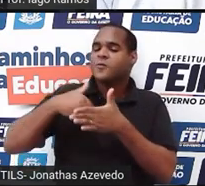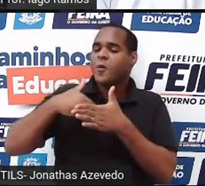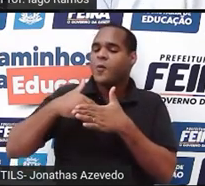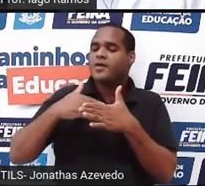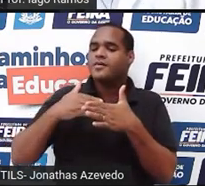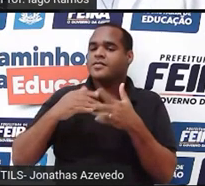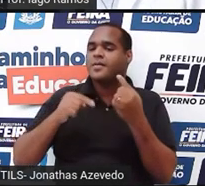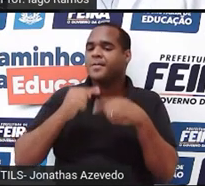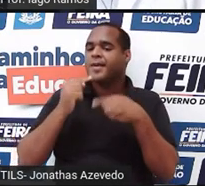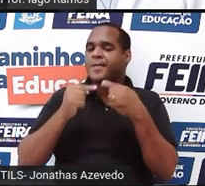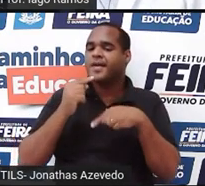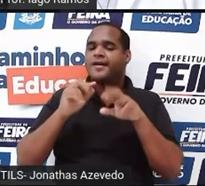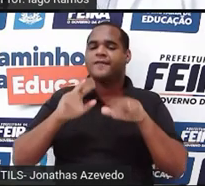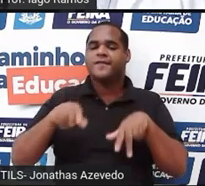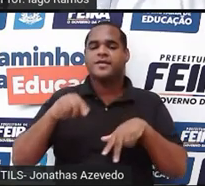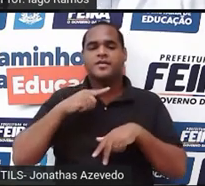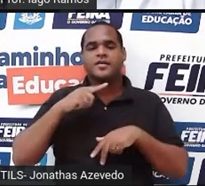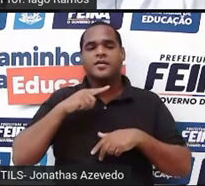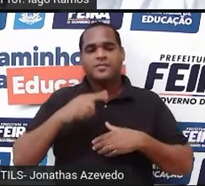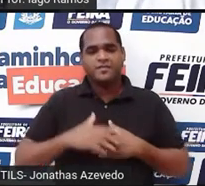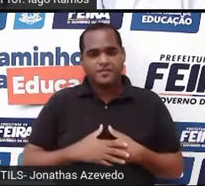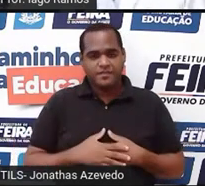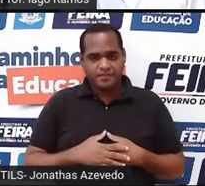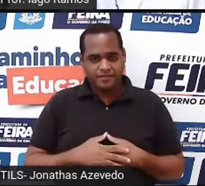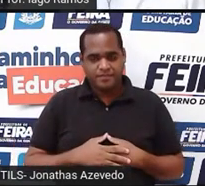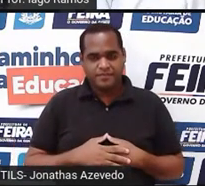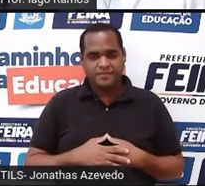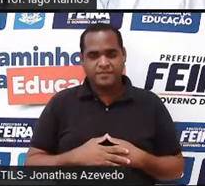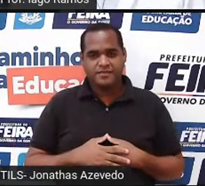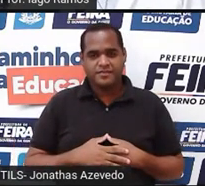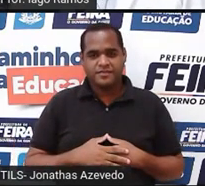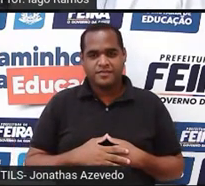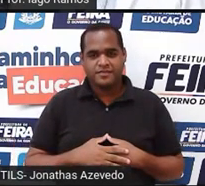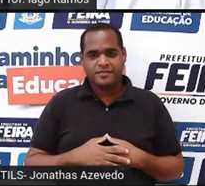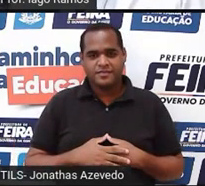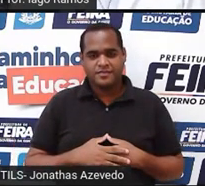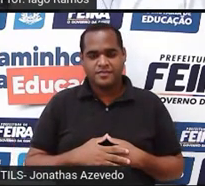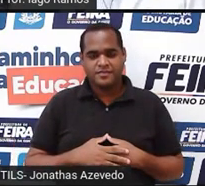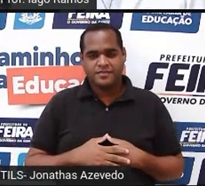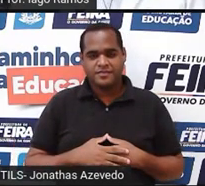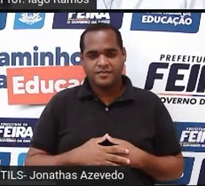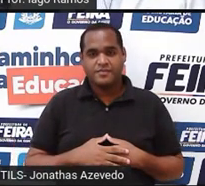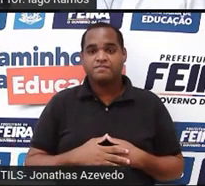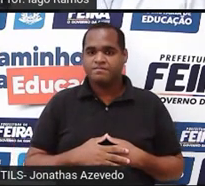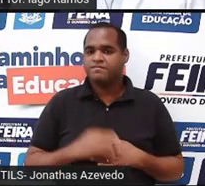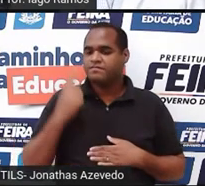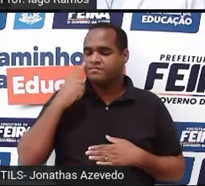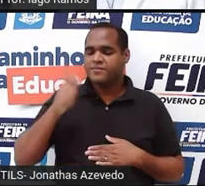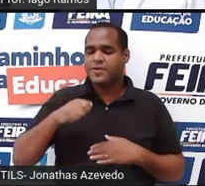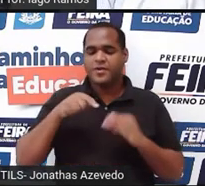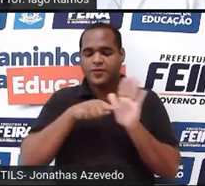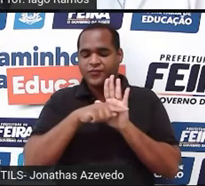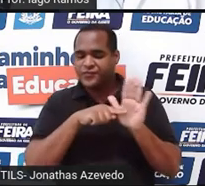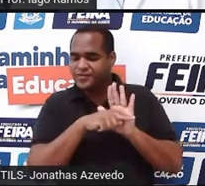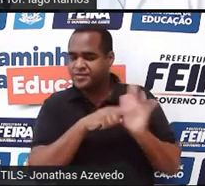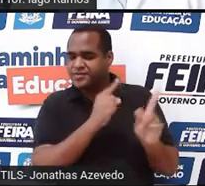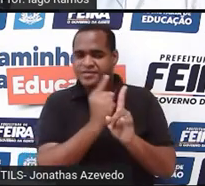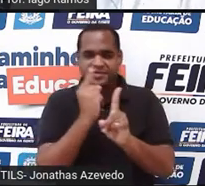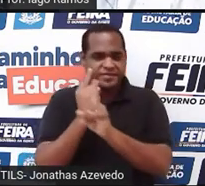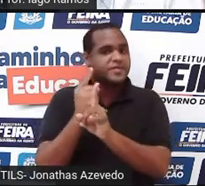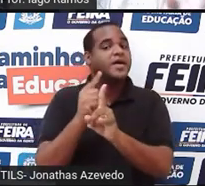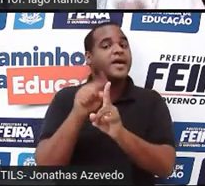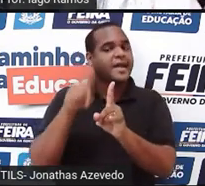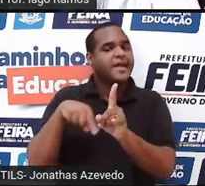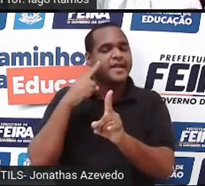são proporcionais tá bom Beleza então a gente vai fazer aqui aquele momento de avaliação tá bom